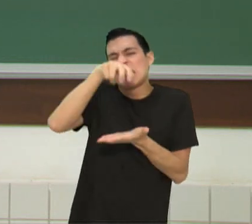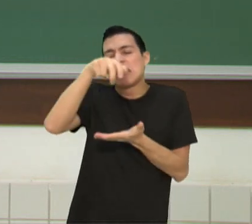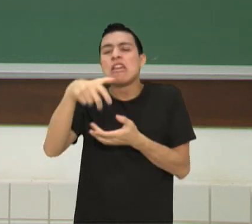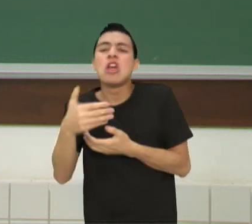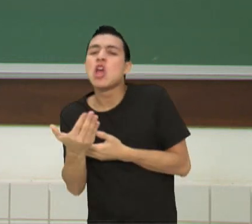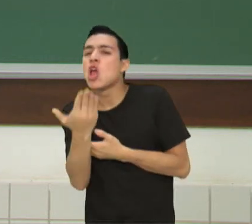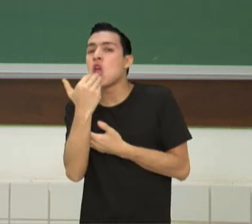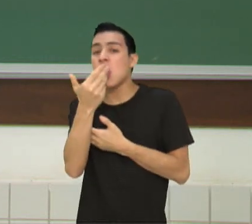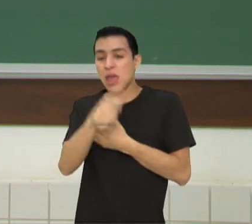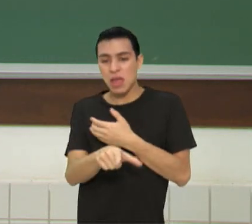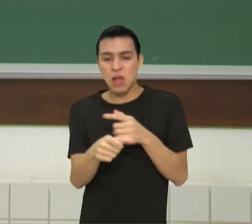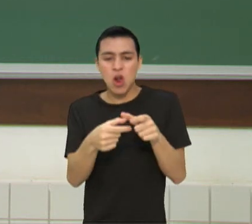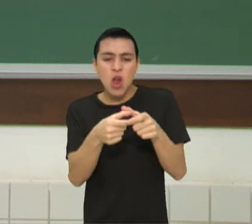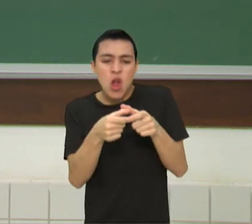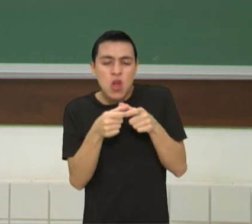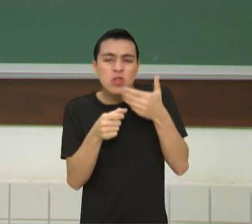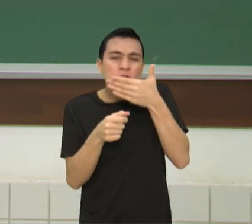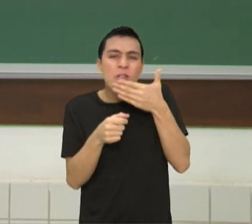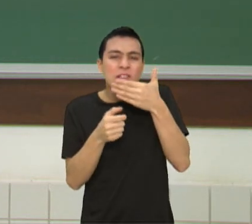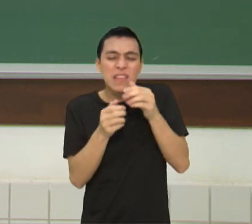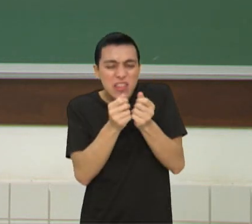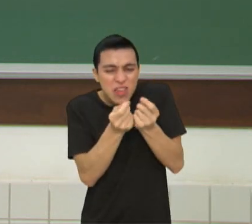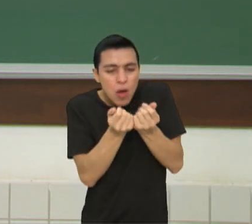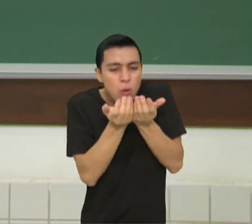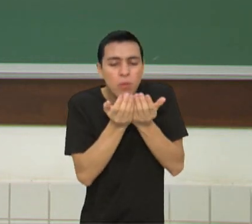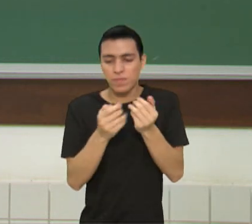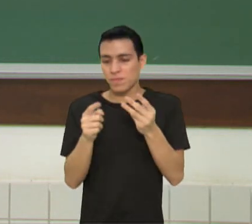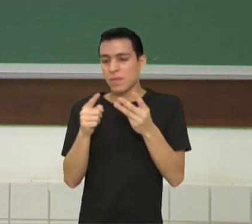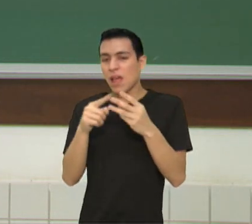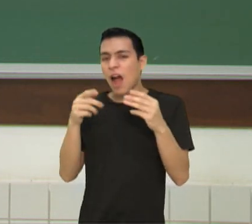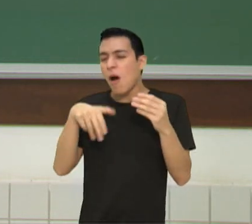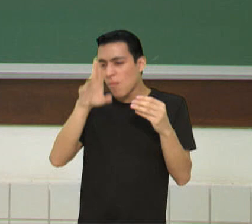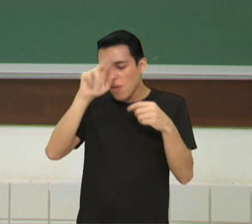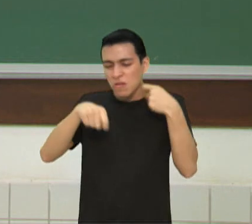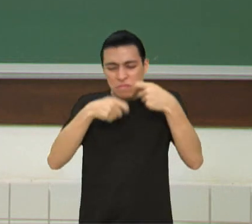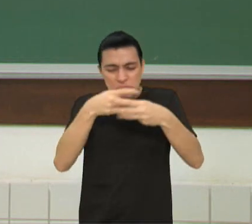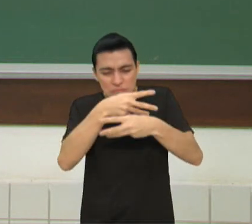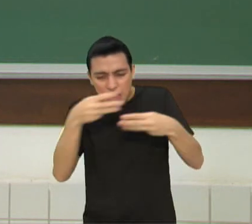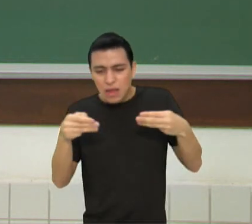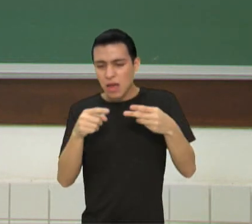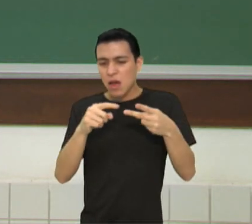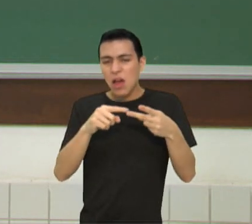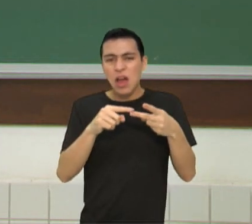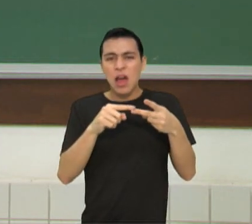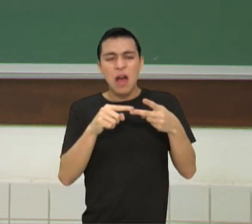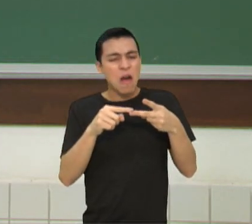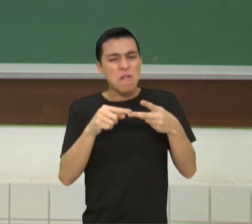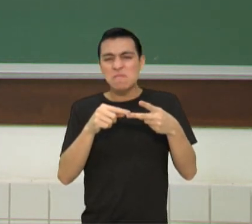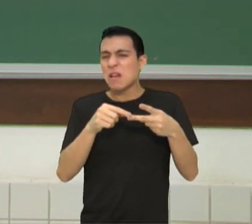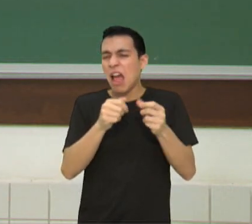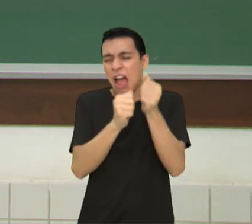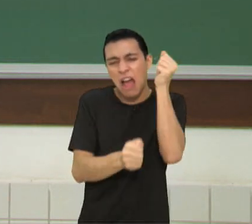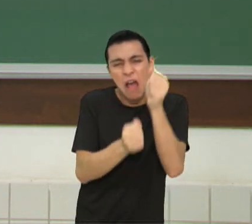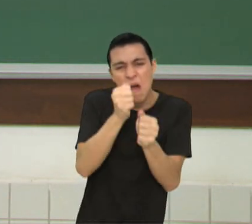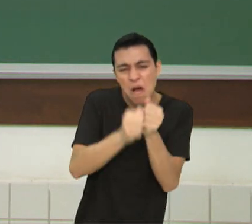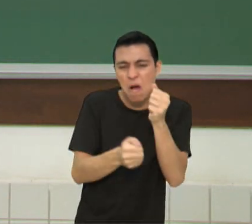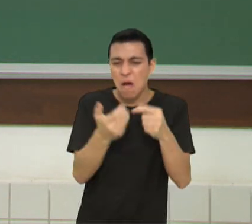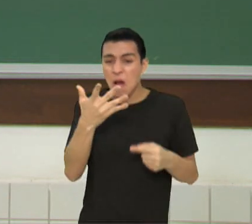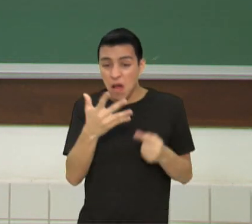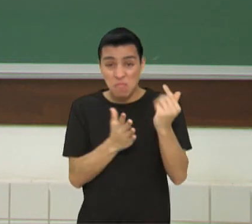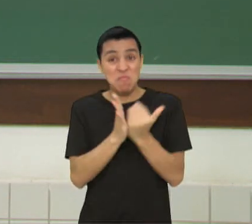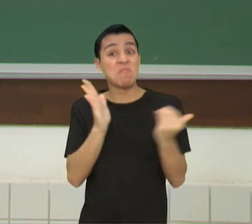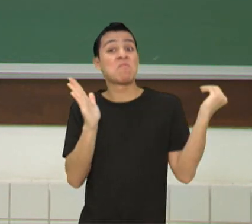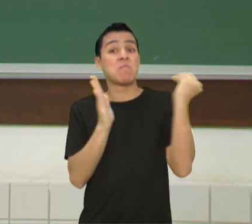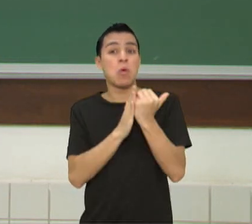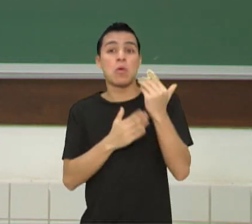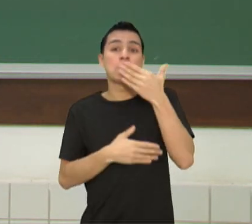come paçoquinha, no almoço você come macarrão, lasanha, nhoque, arroz, tem muito